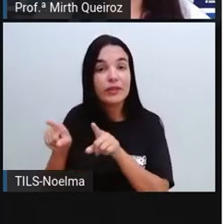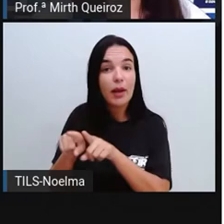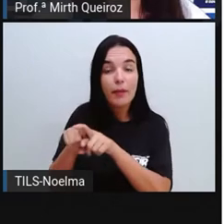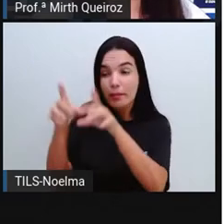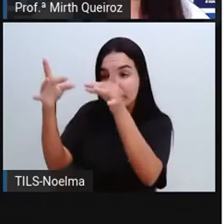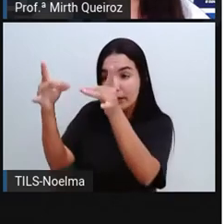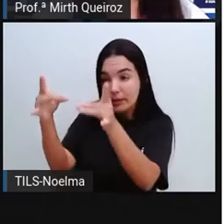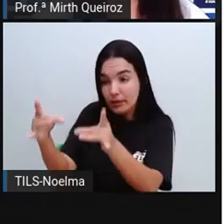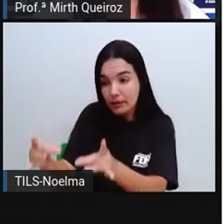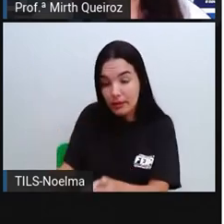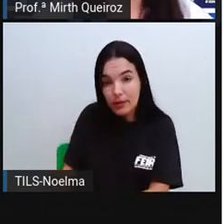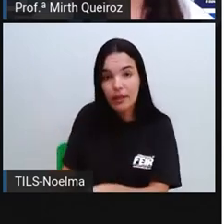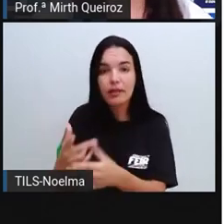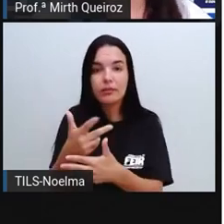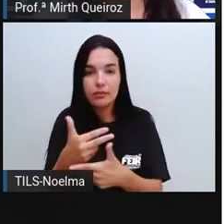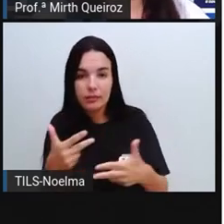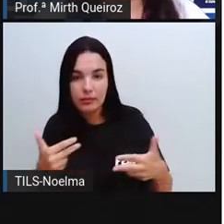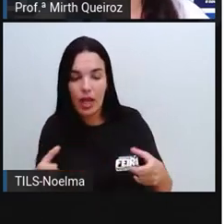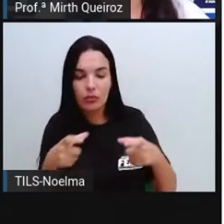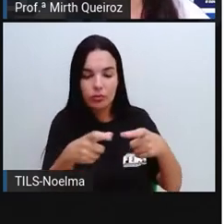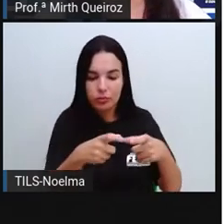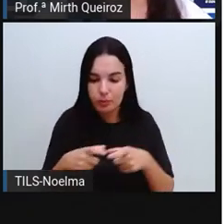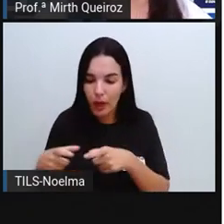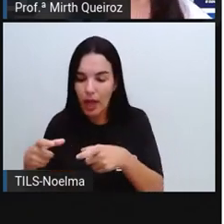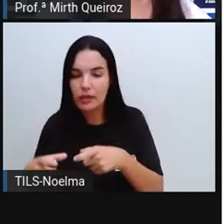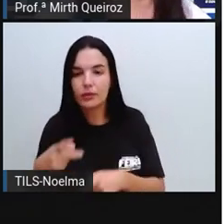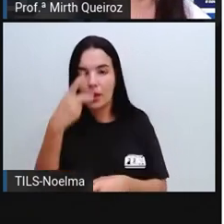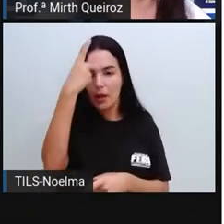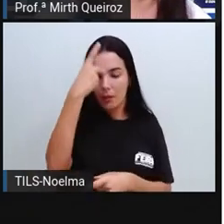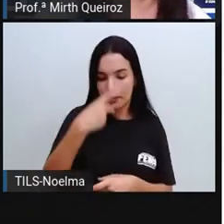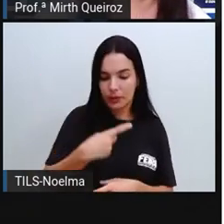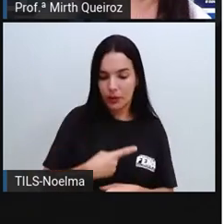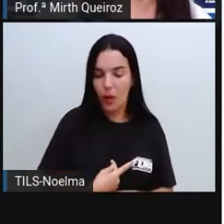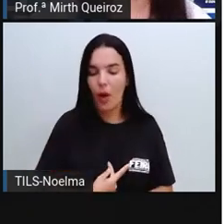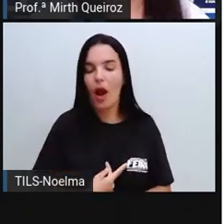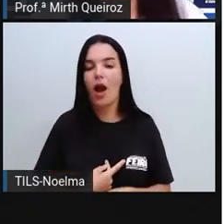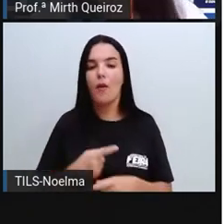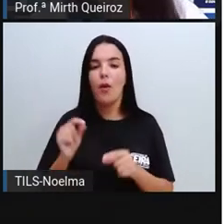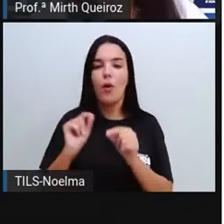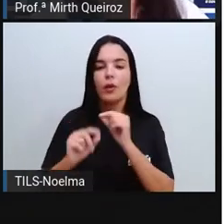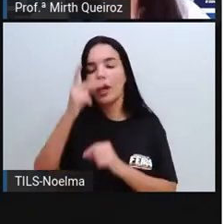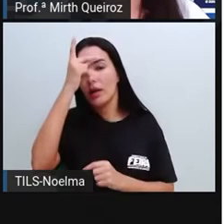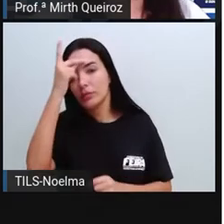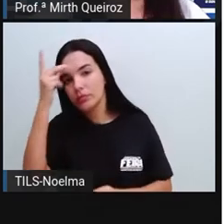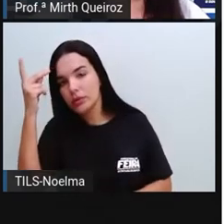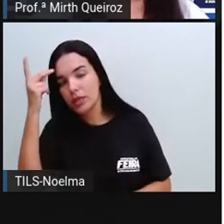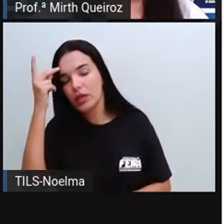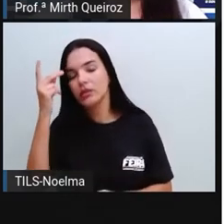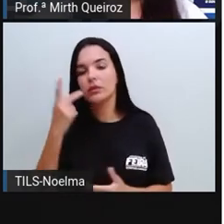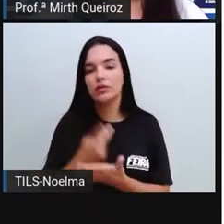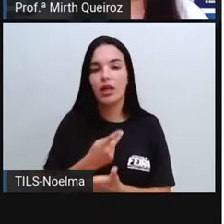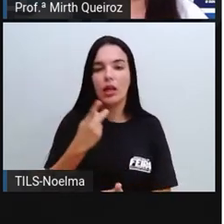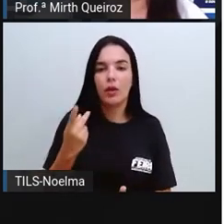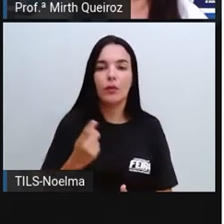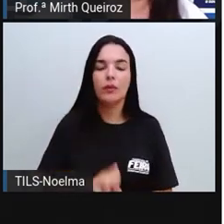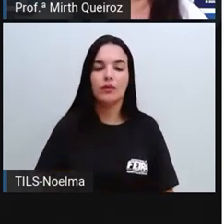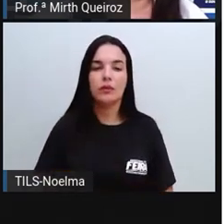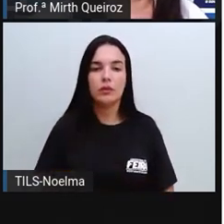poder descrever aí um espaço, descrever uma pessoa, né? A situação, então a gente